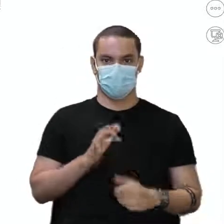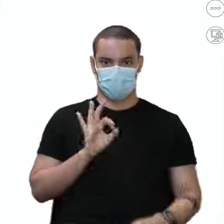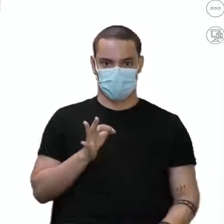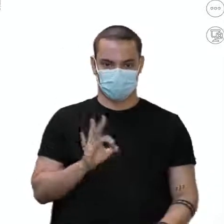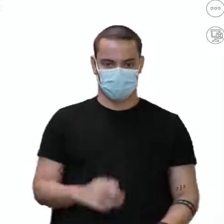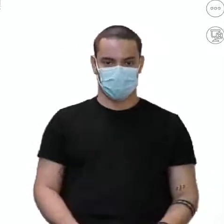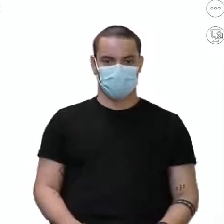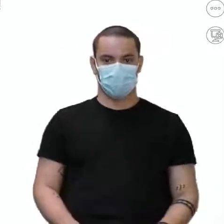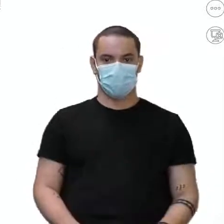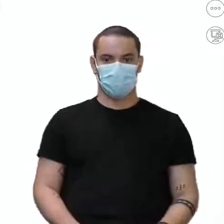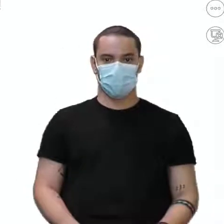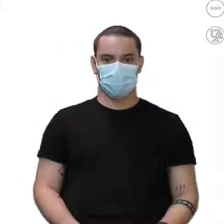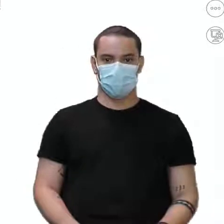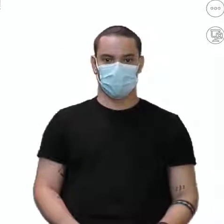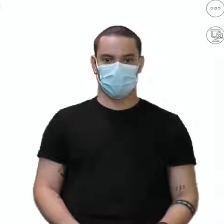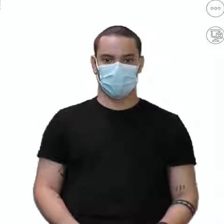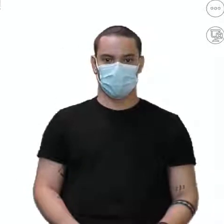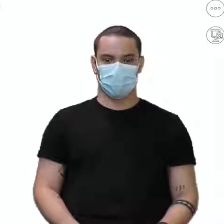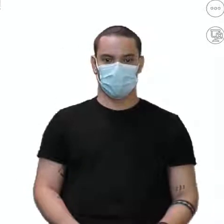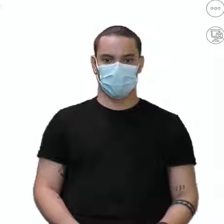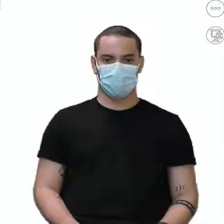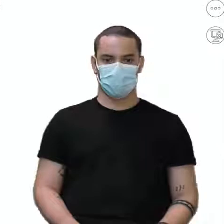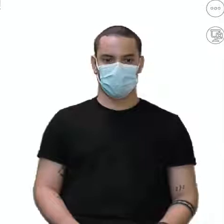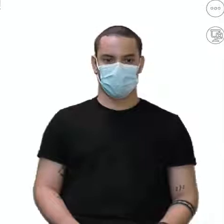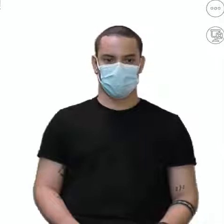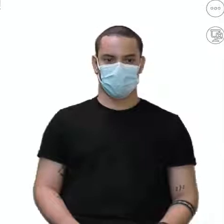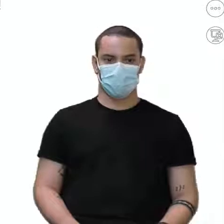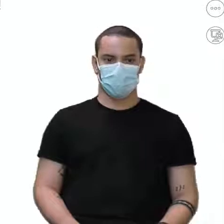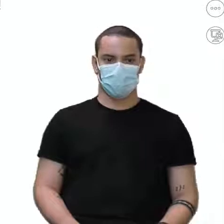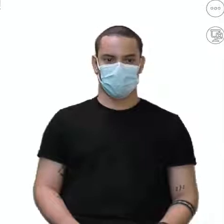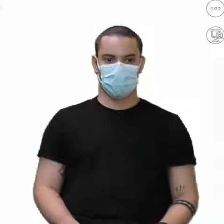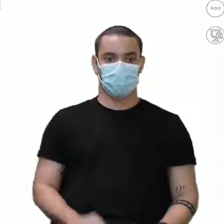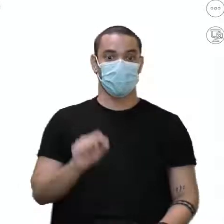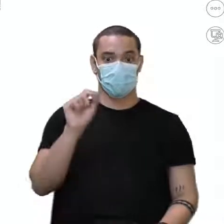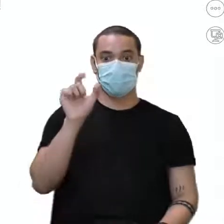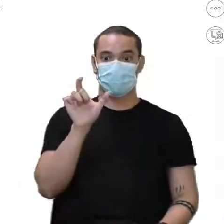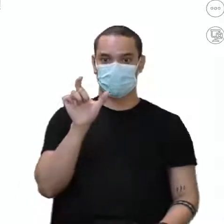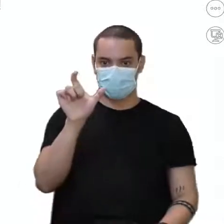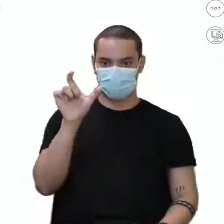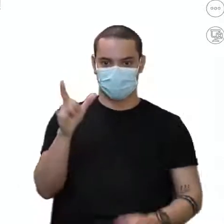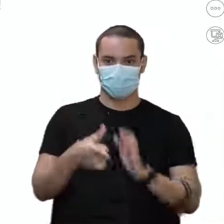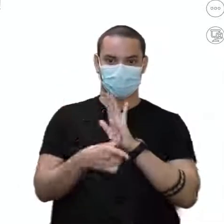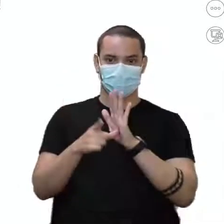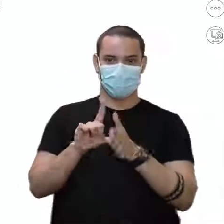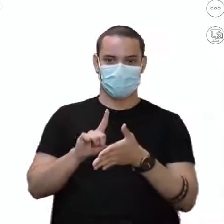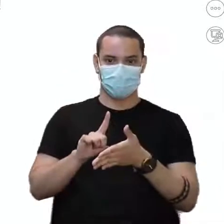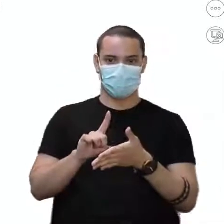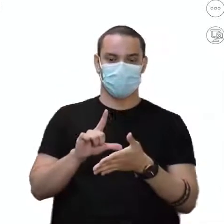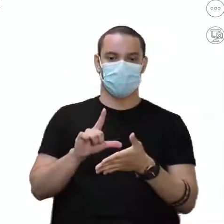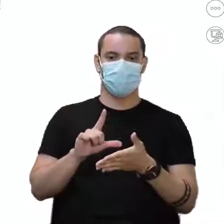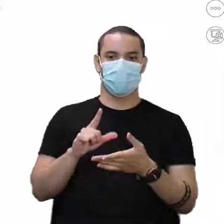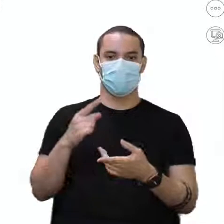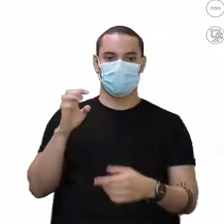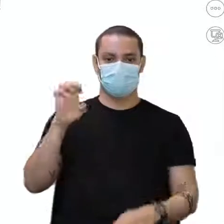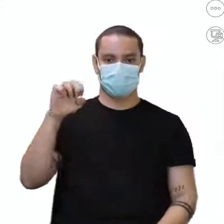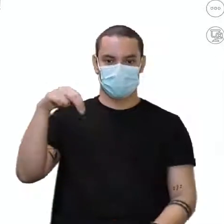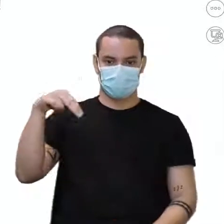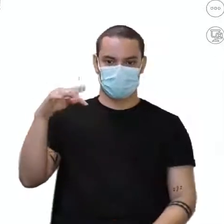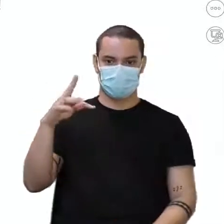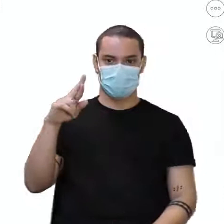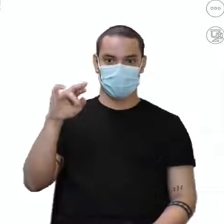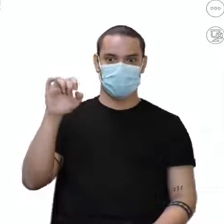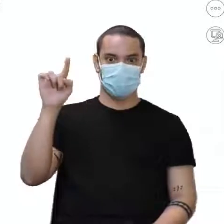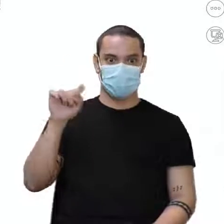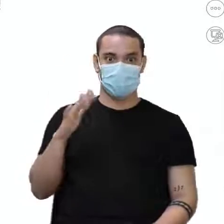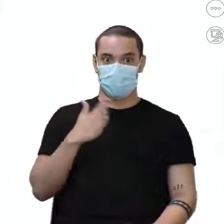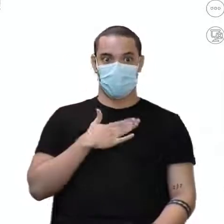texto, vamos voltar. E aí, presta bem atenção nessa palavra que eu falei para vocês, entre, eu entendi que como entrar. Eu coloquei